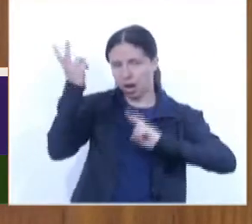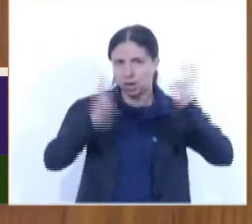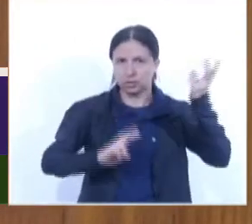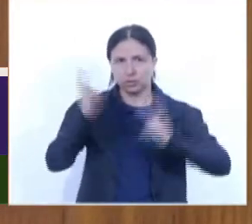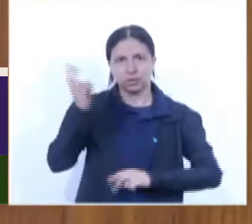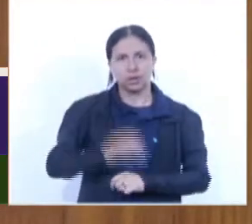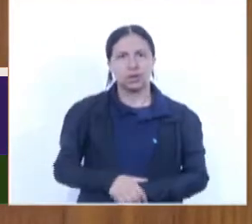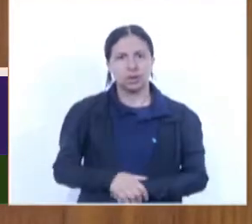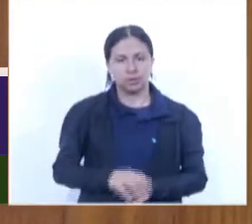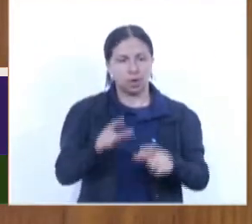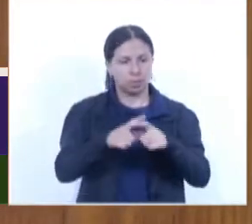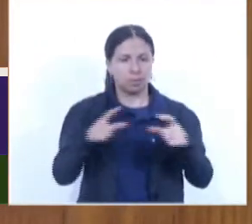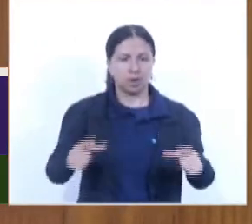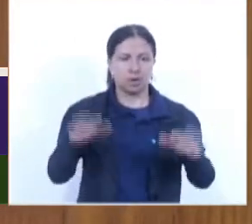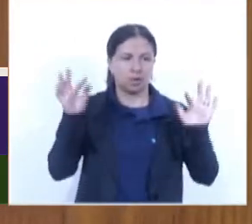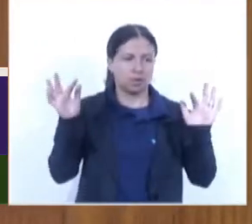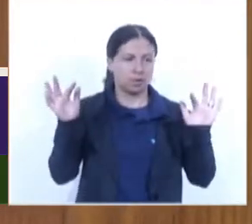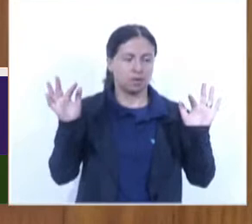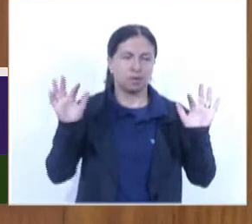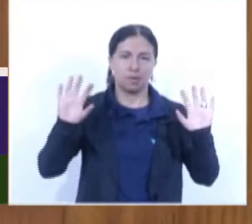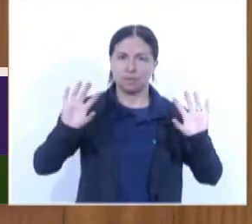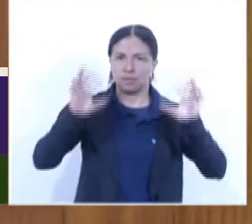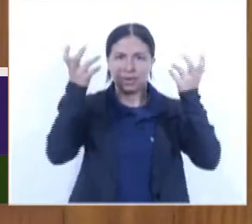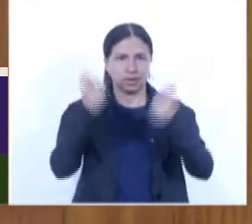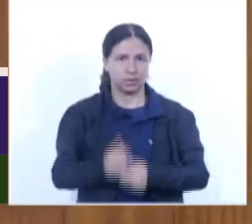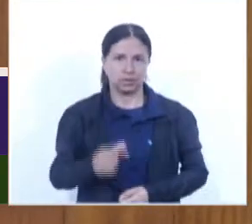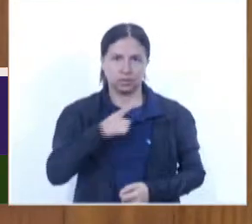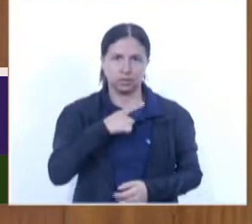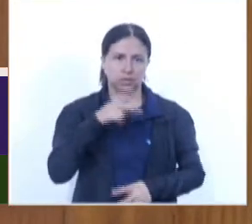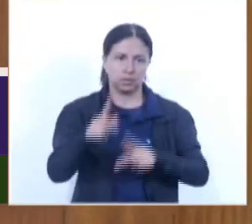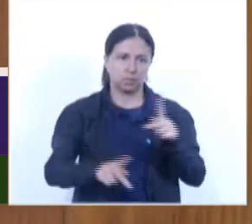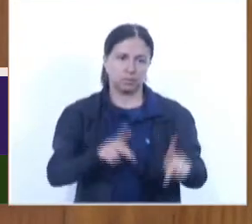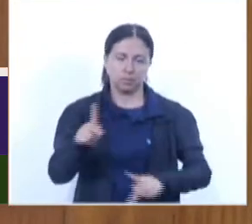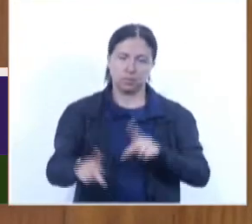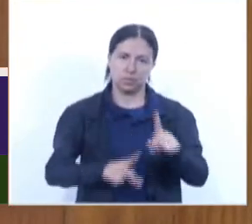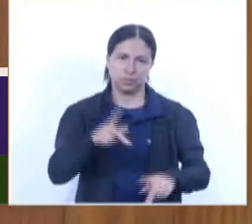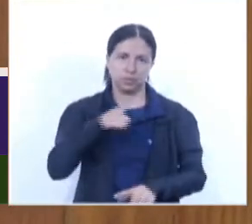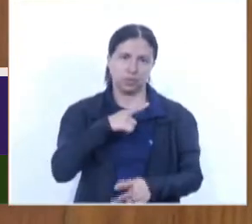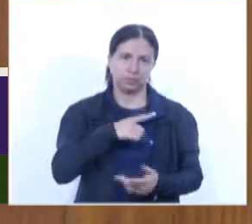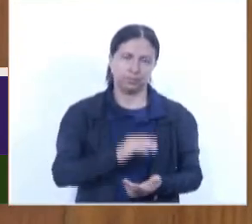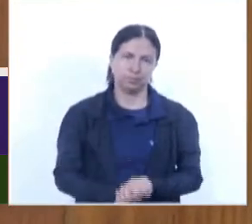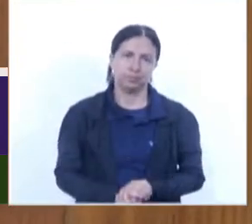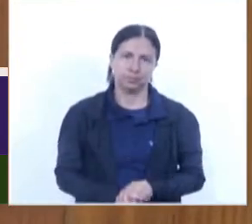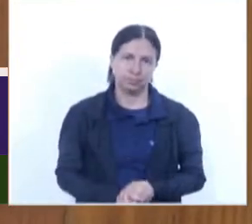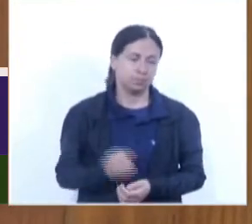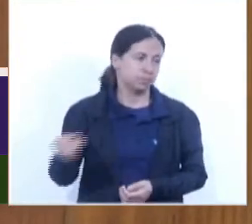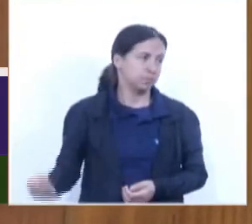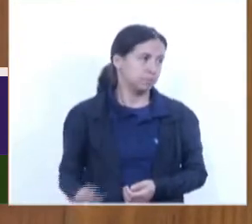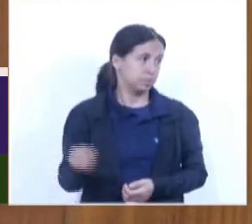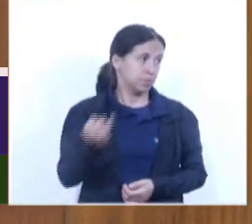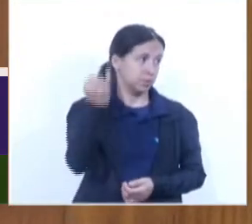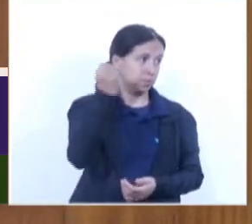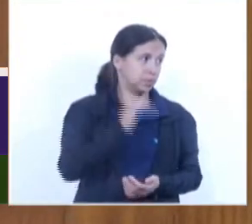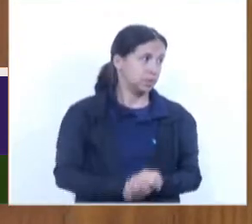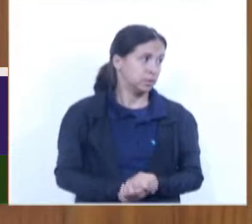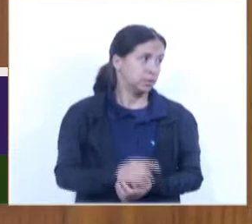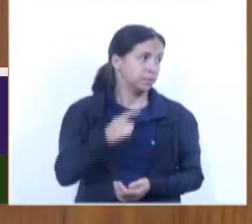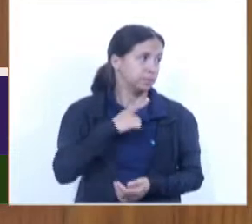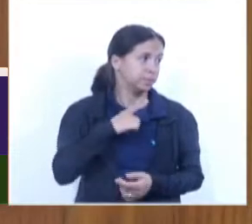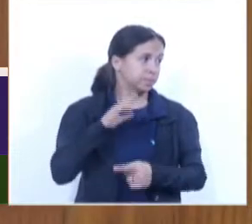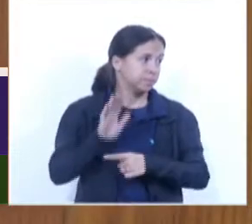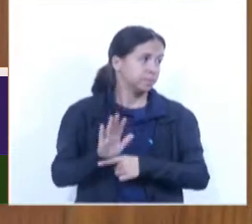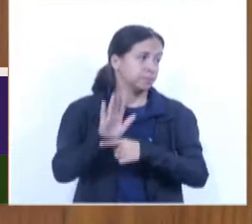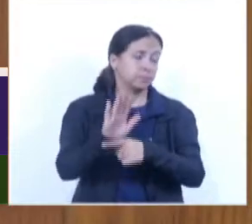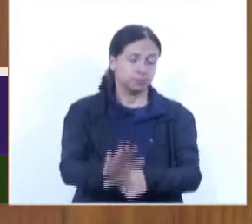a festividade mais tradicional de um povo que um povo pode ter E logicamente nós temos sim que contribuir com